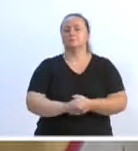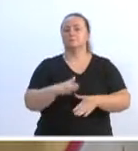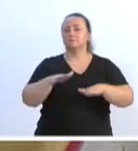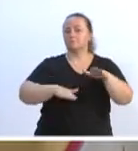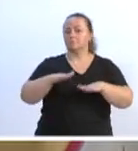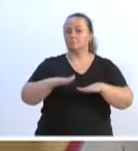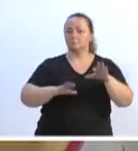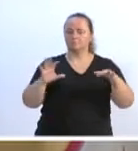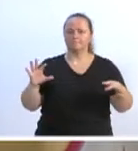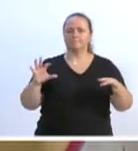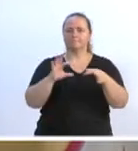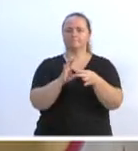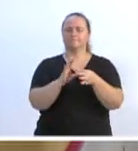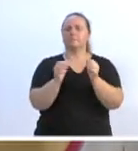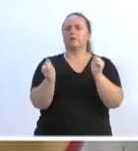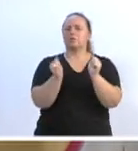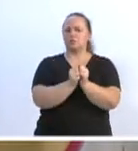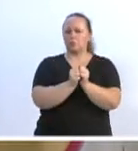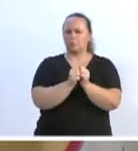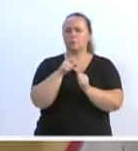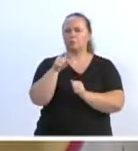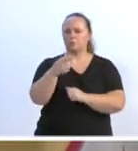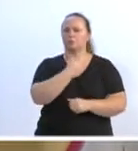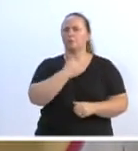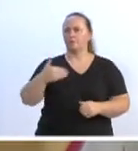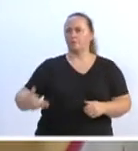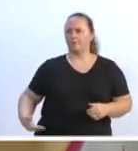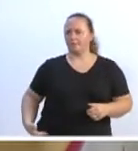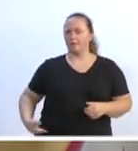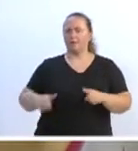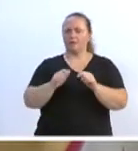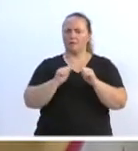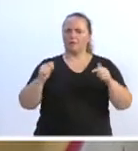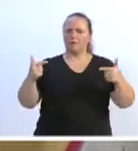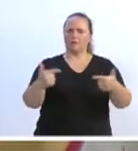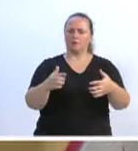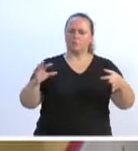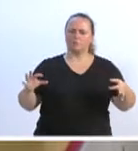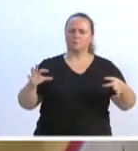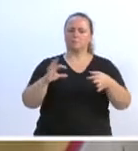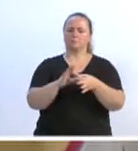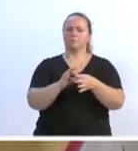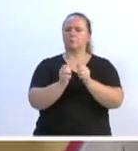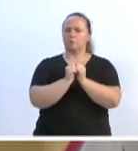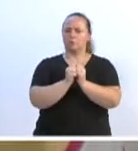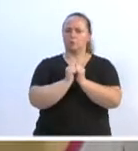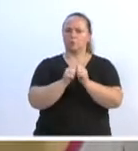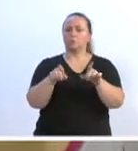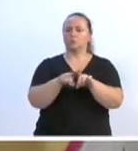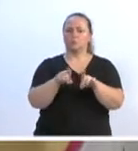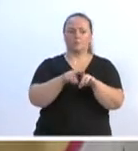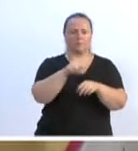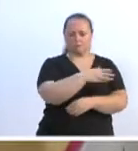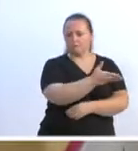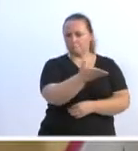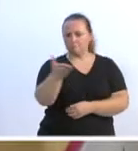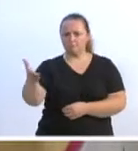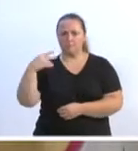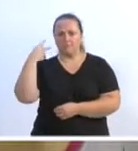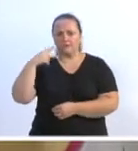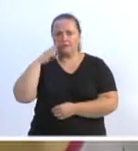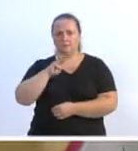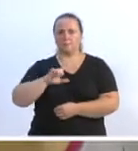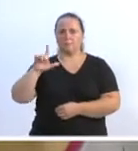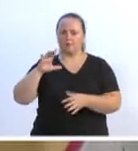assembléia com o governo estadual e ainda com a participação maciça dos senhores vereadores aqui de